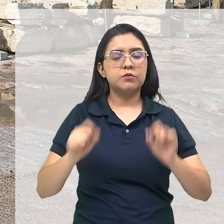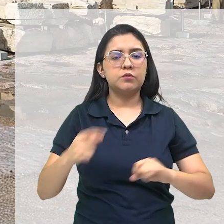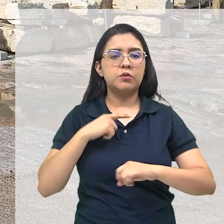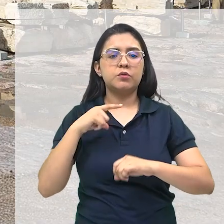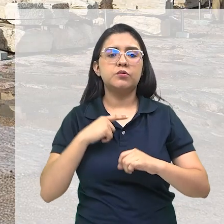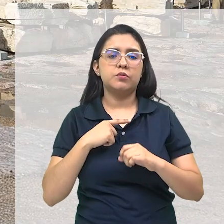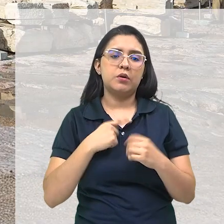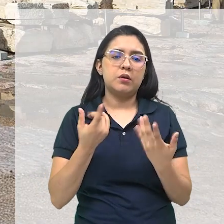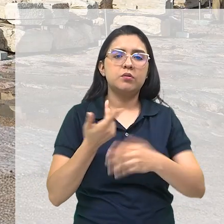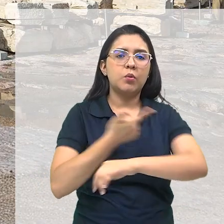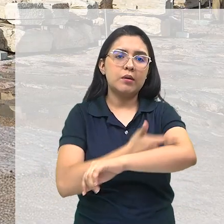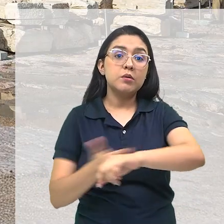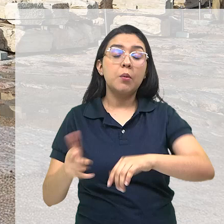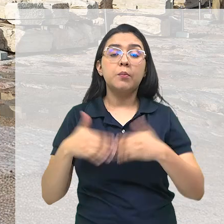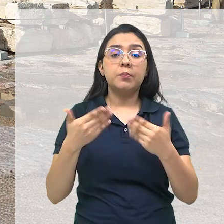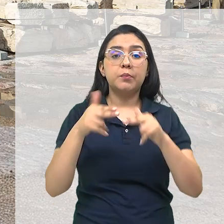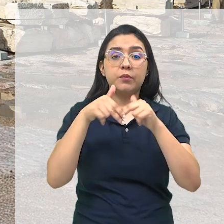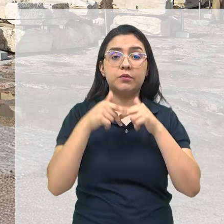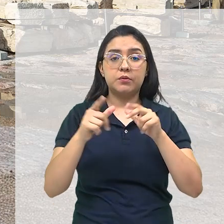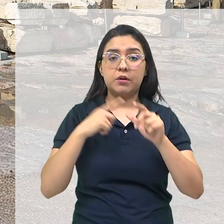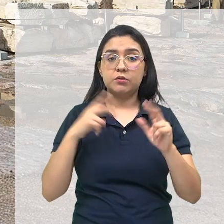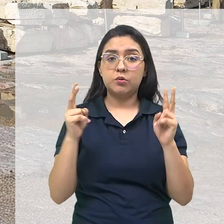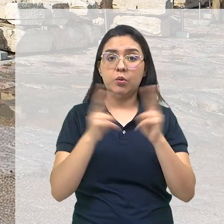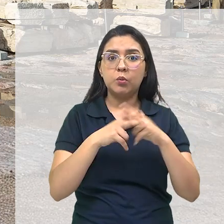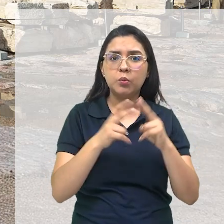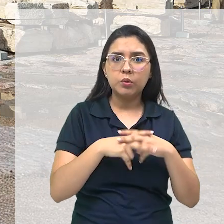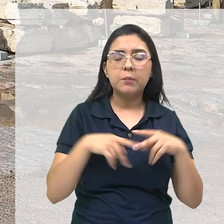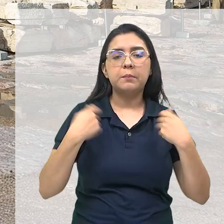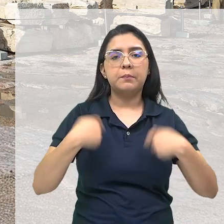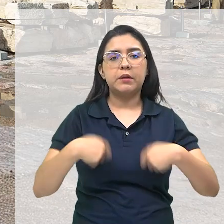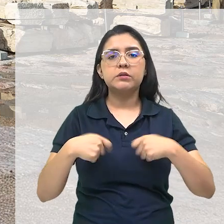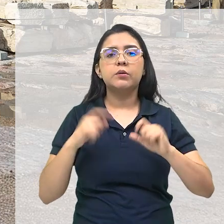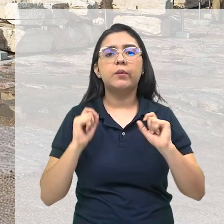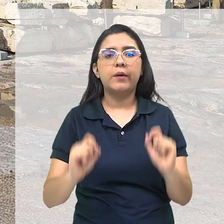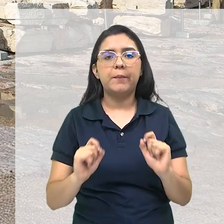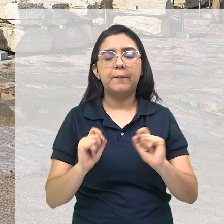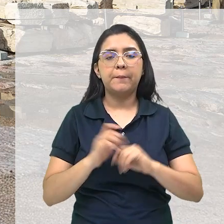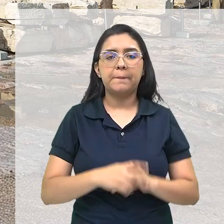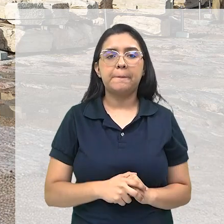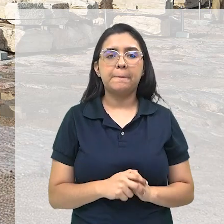educacional. Então, por isso que as lutas, elas precisam ser também